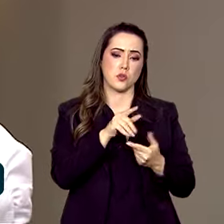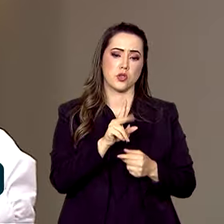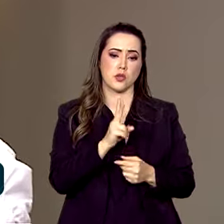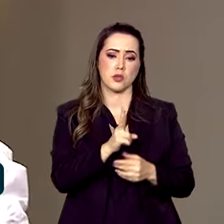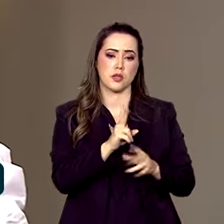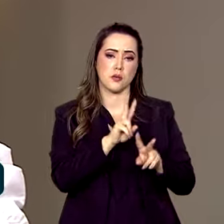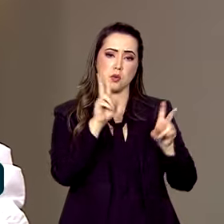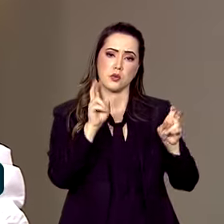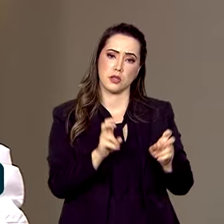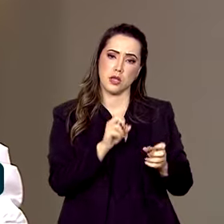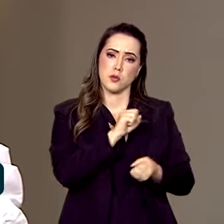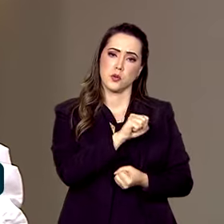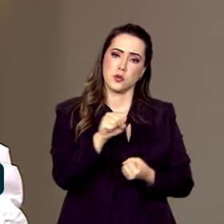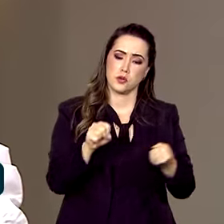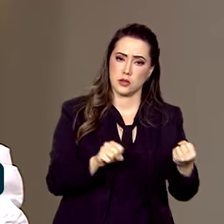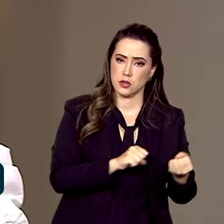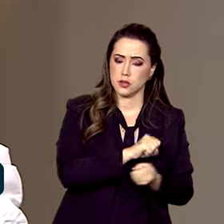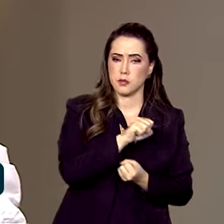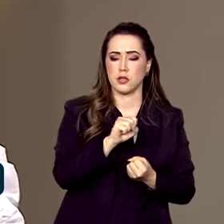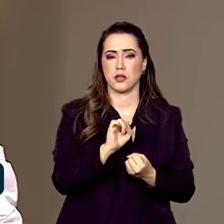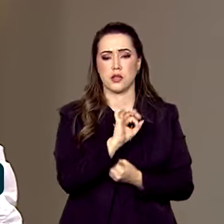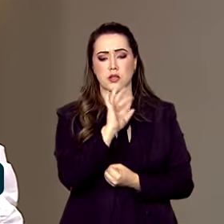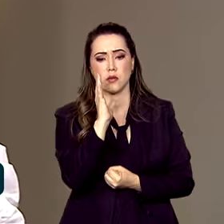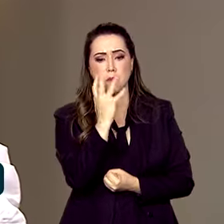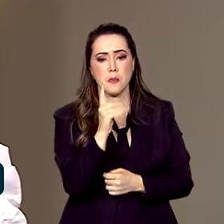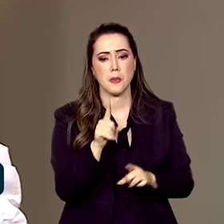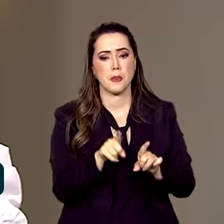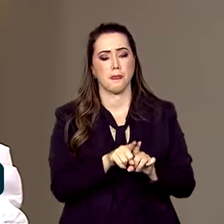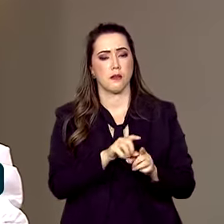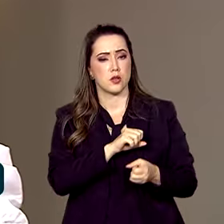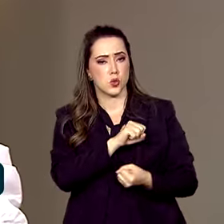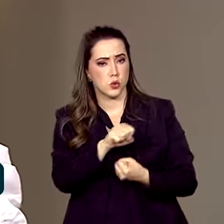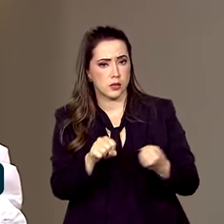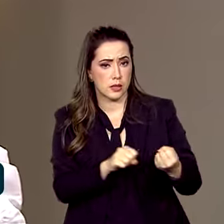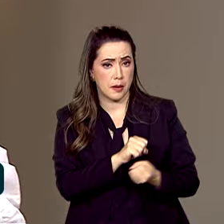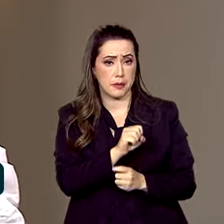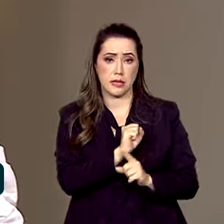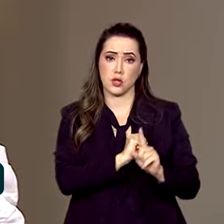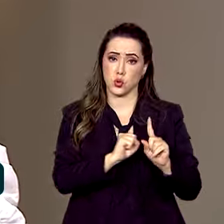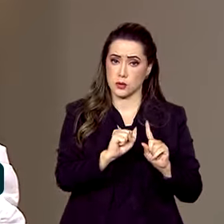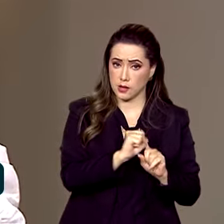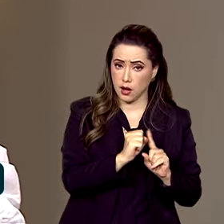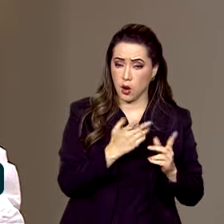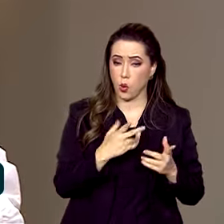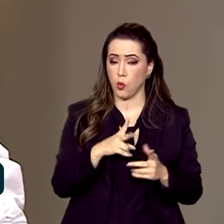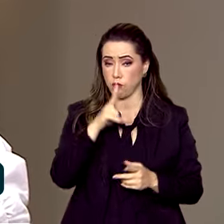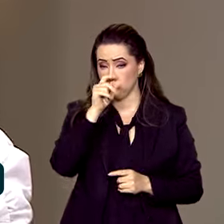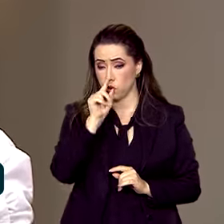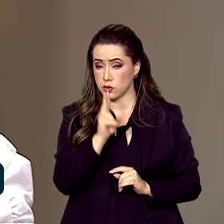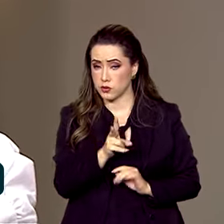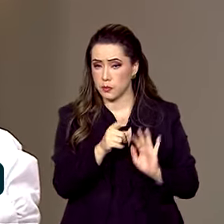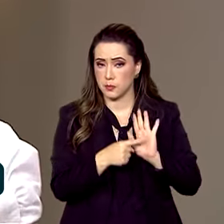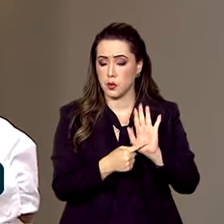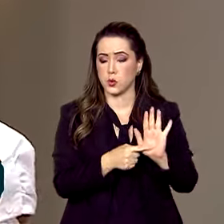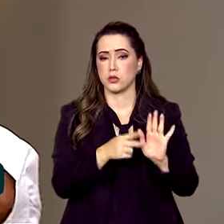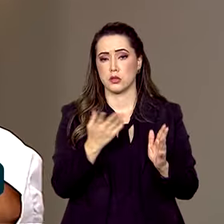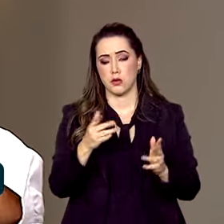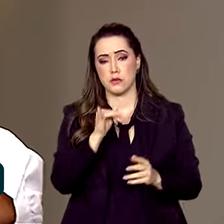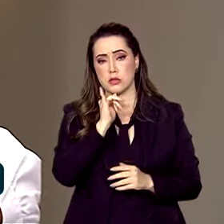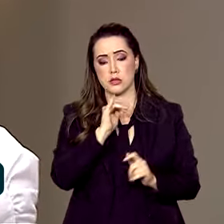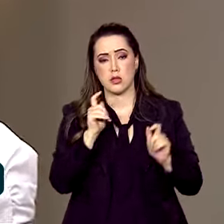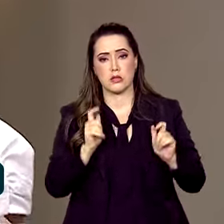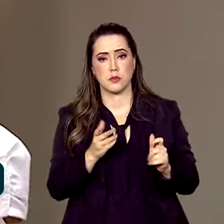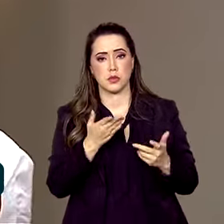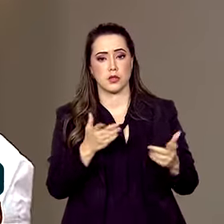traz o tema da sustentabilidade ambiental, da sustentabilidade socioambiental de forma muito forte. Então, você ter unidades